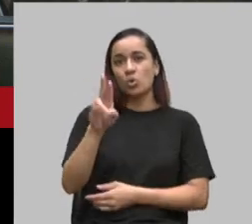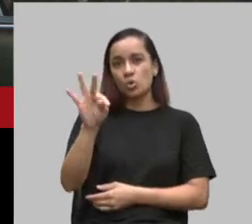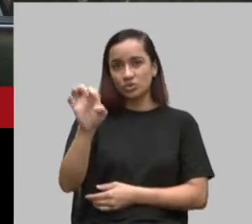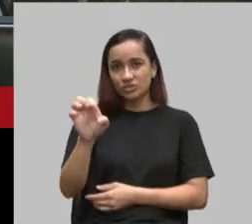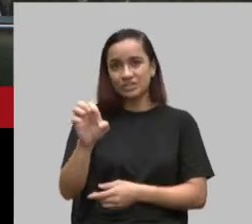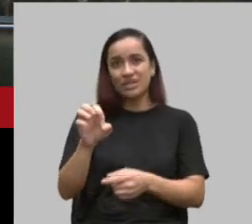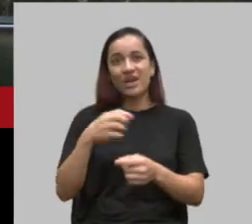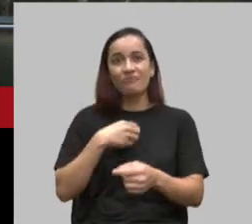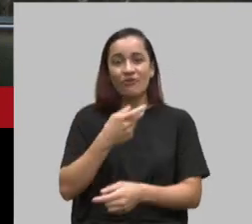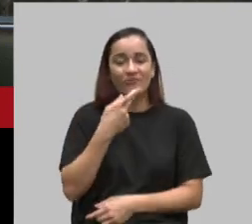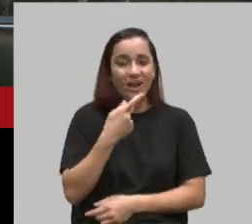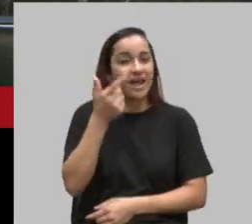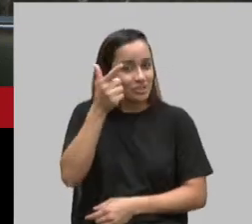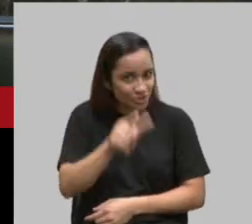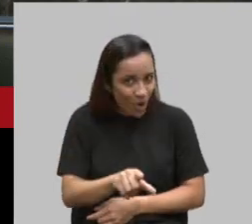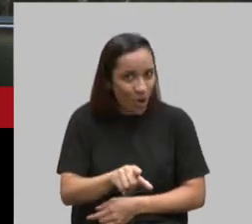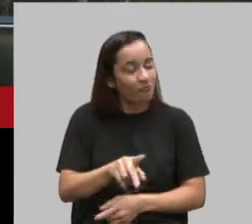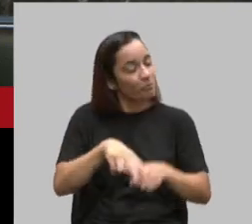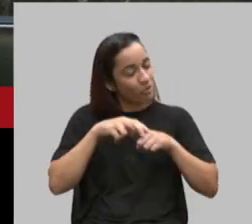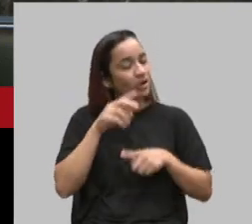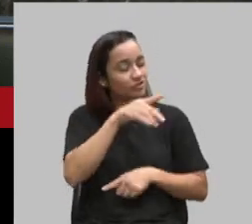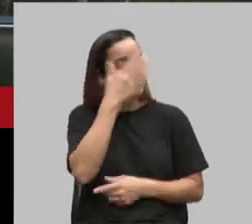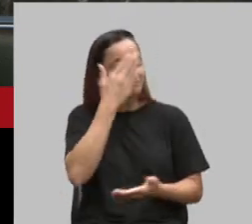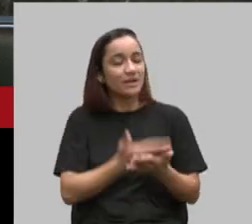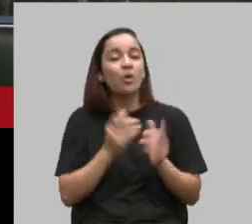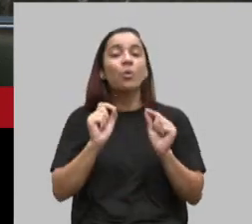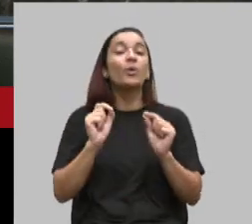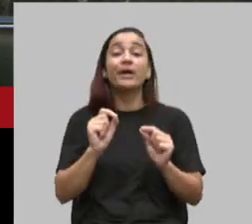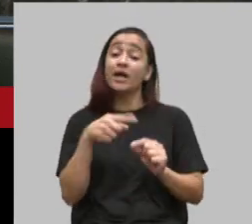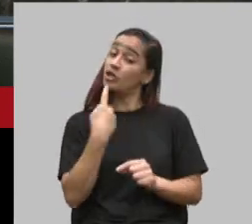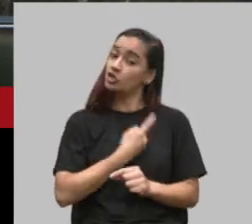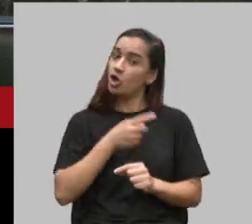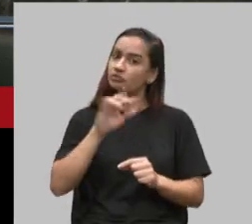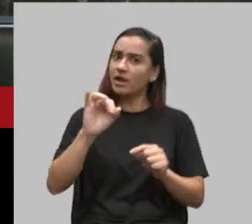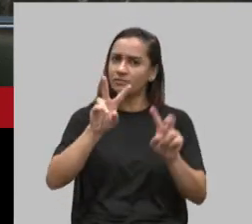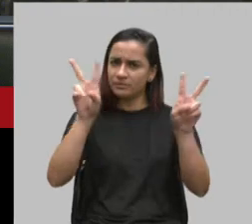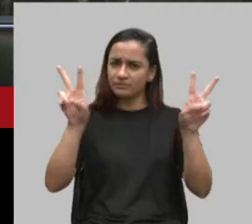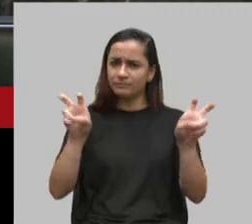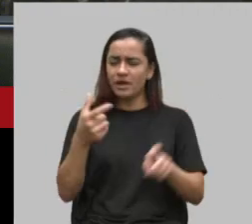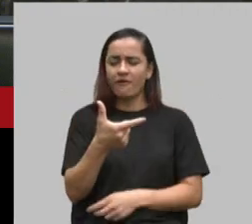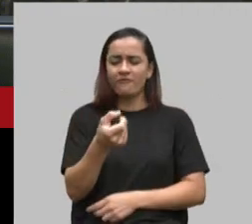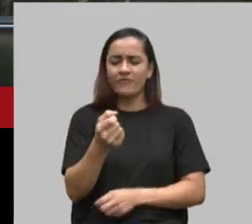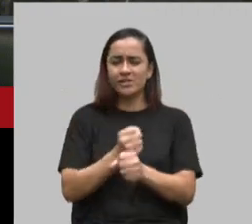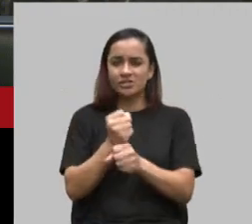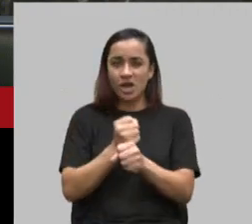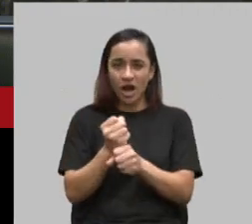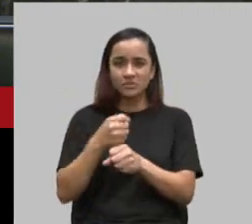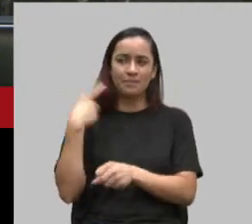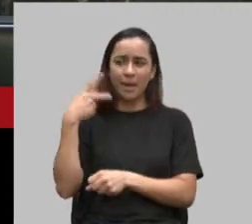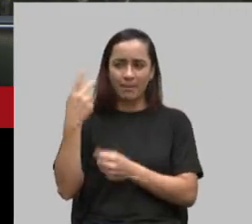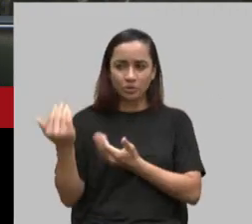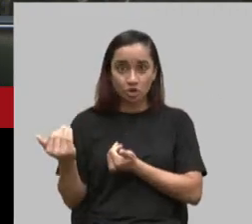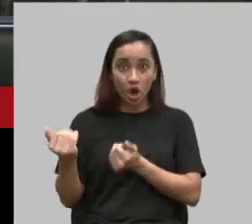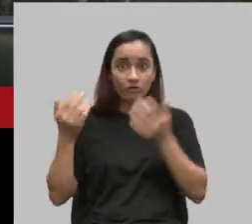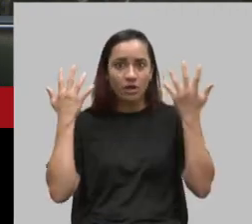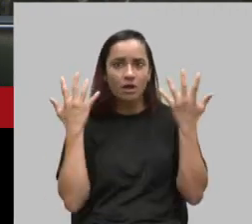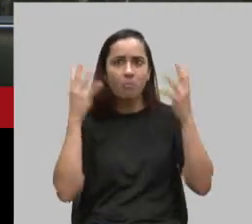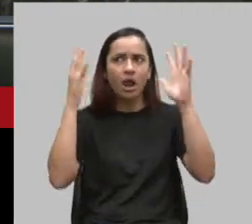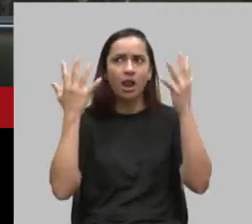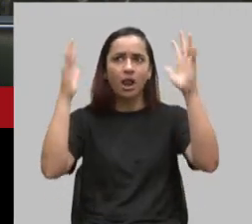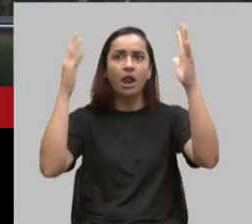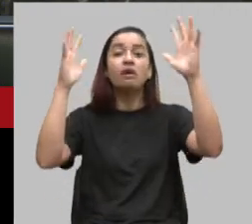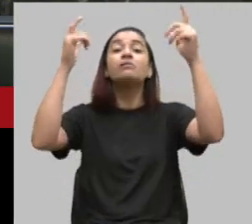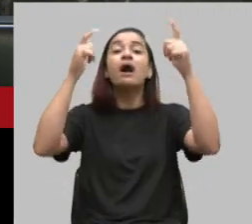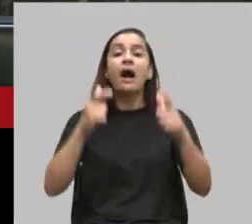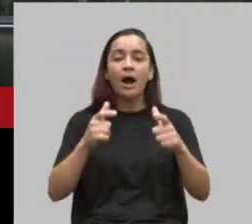rut que nós Eh celebraremos esses 20 anos do Parlamento jovem em sessão solene na comissão de